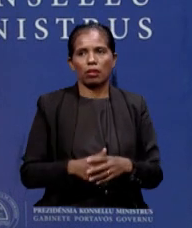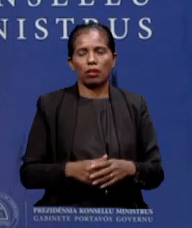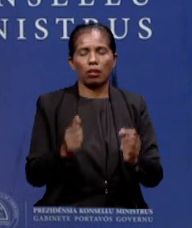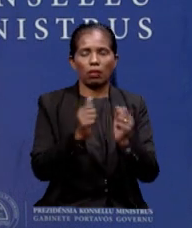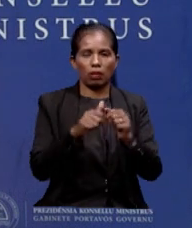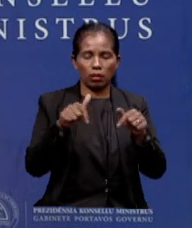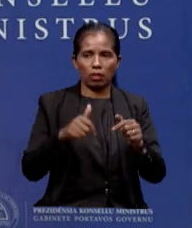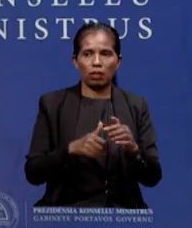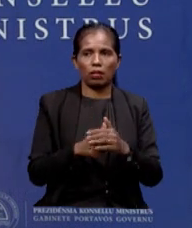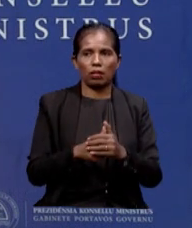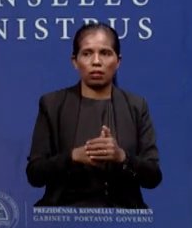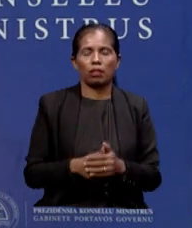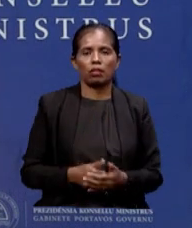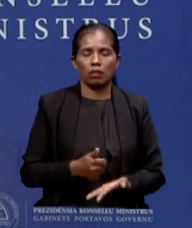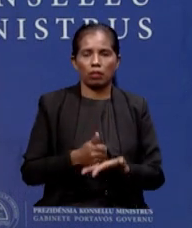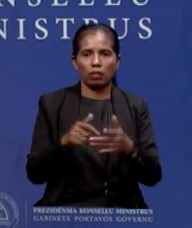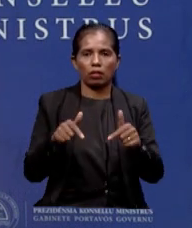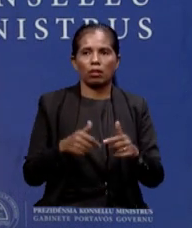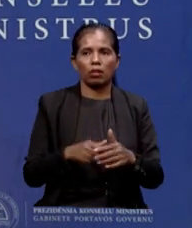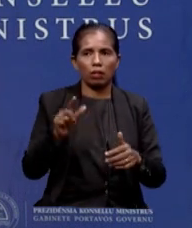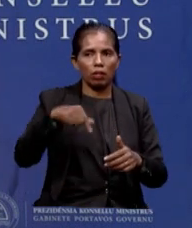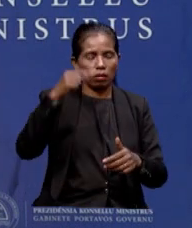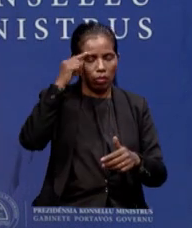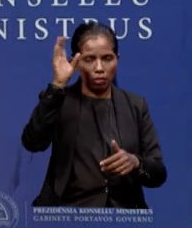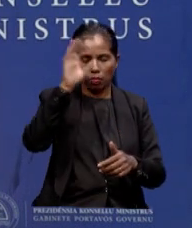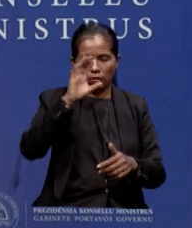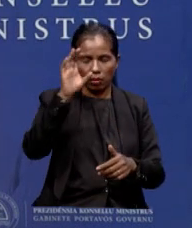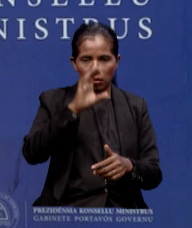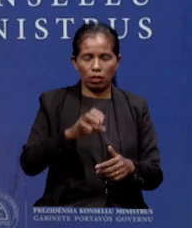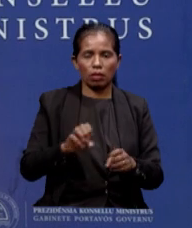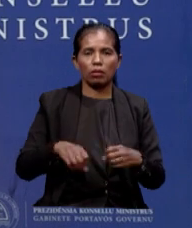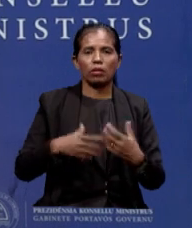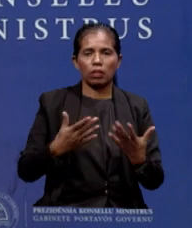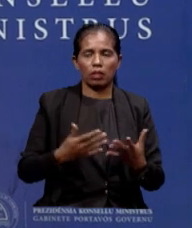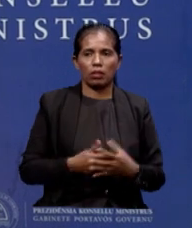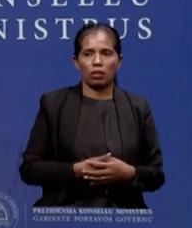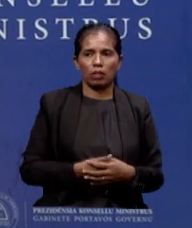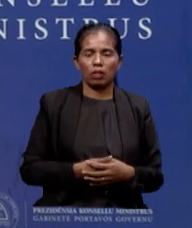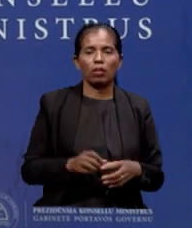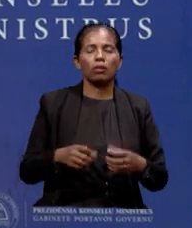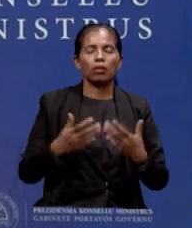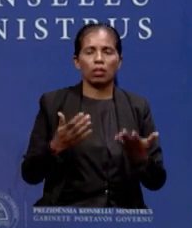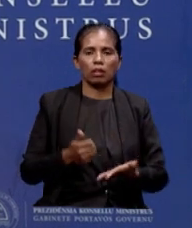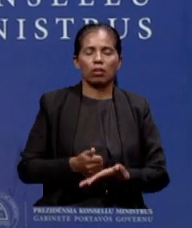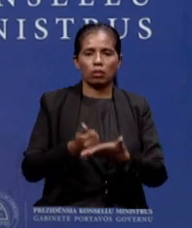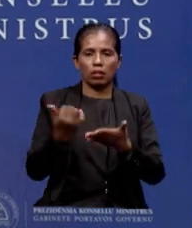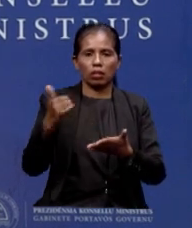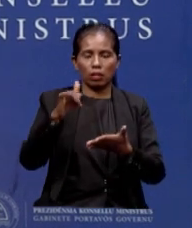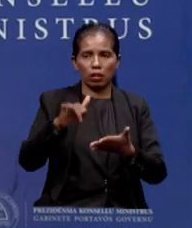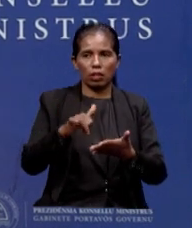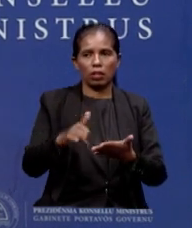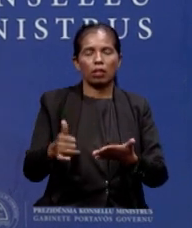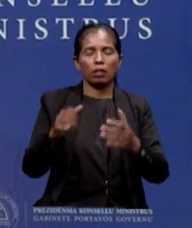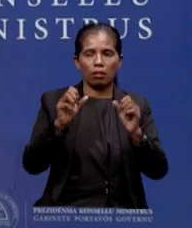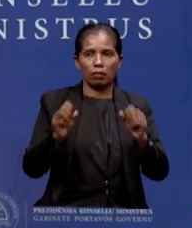atau facilitate dene governo buka hela buka meus atau insa bele facilite sira para sira